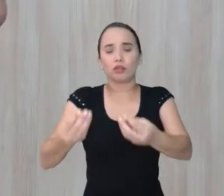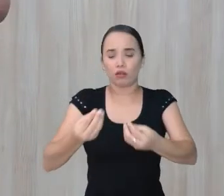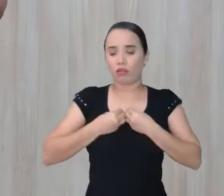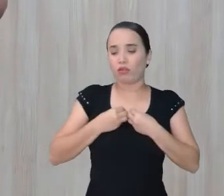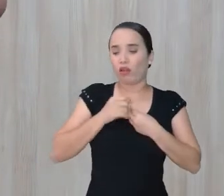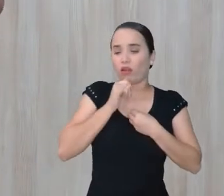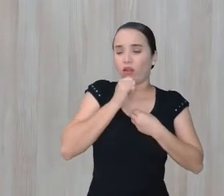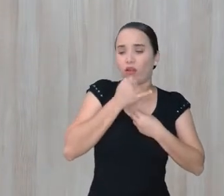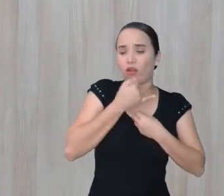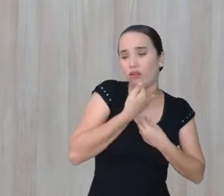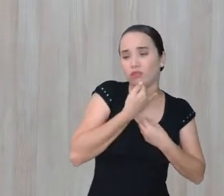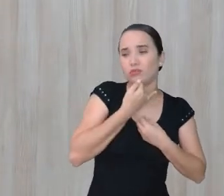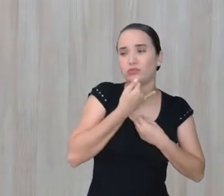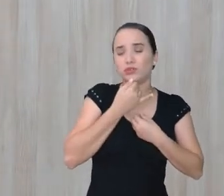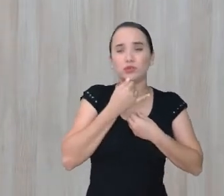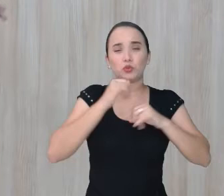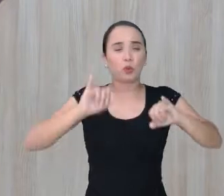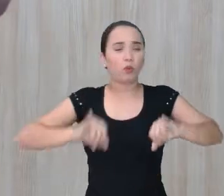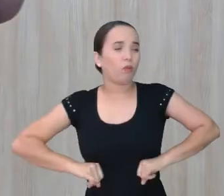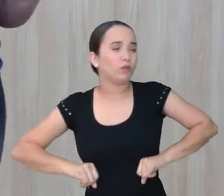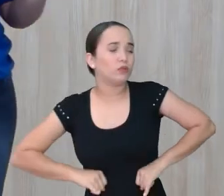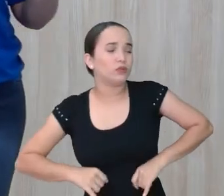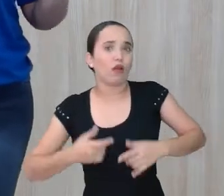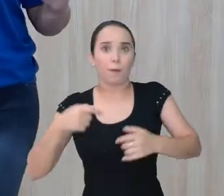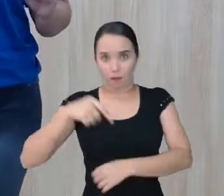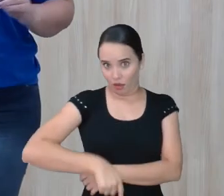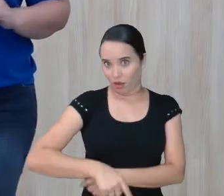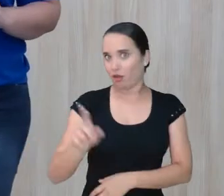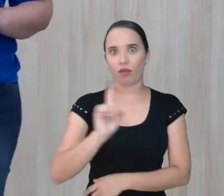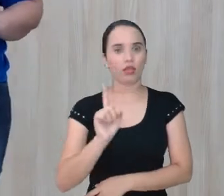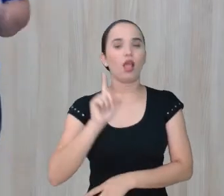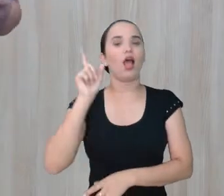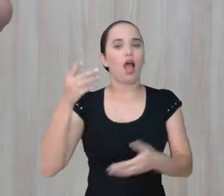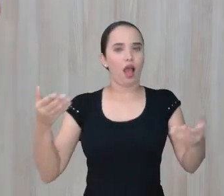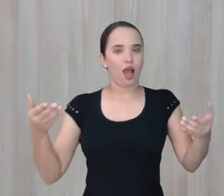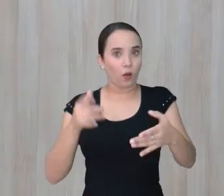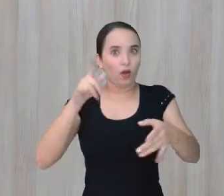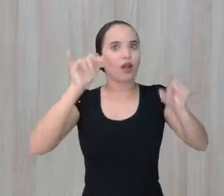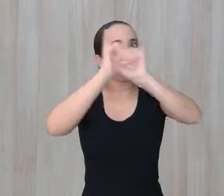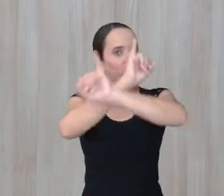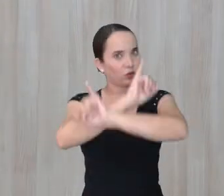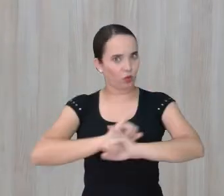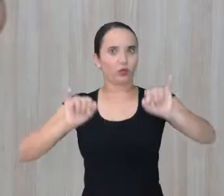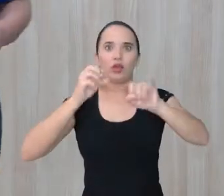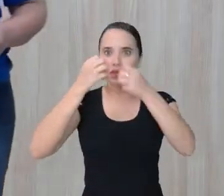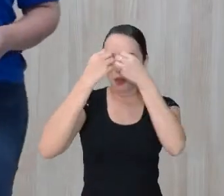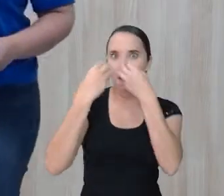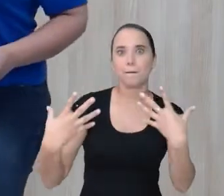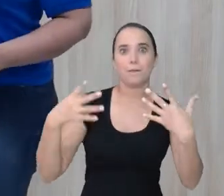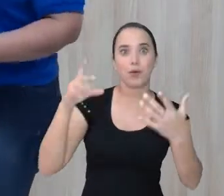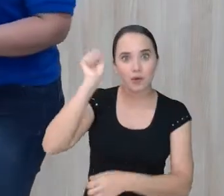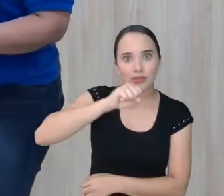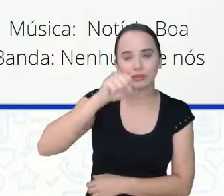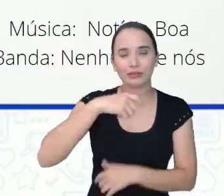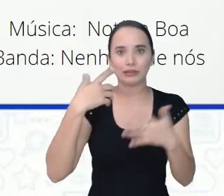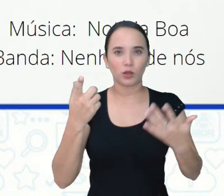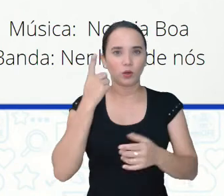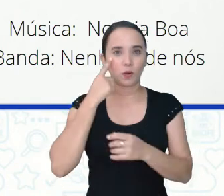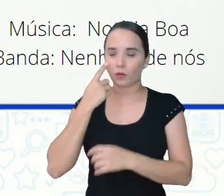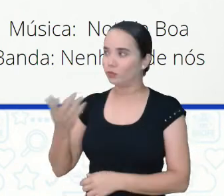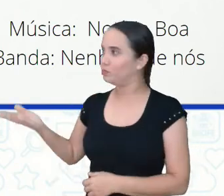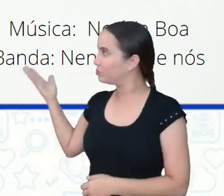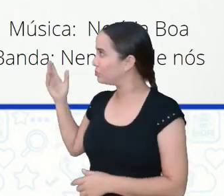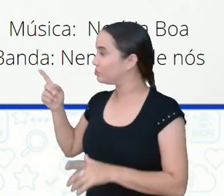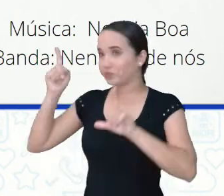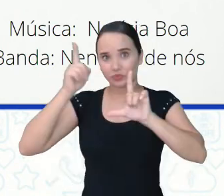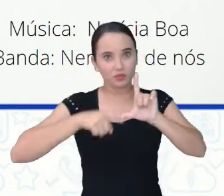desânimo. Mas não farei isso aqui. A gente vai trazer, sim, notícias boas. E olha para a letra, né, da música